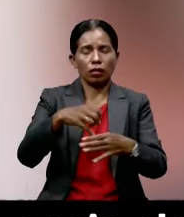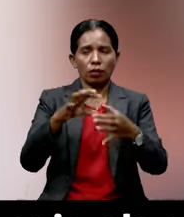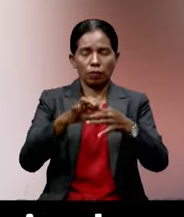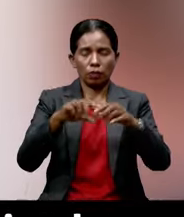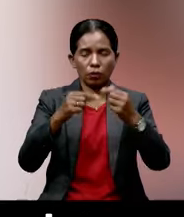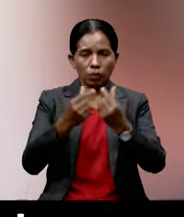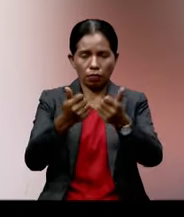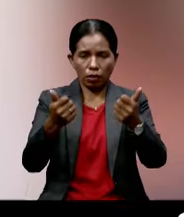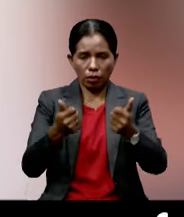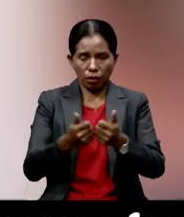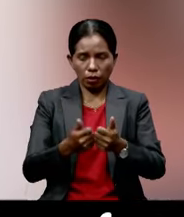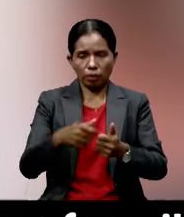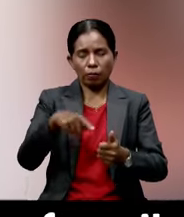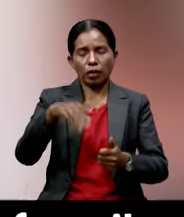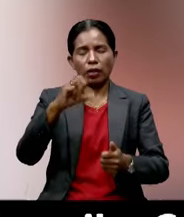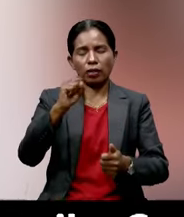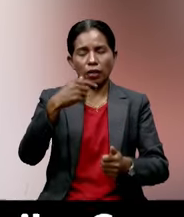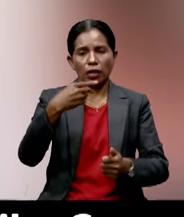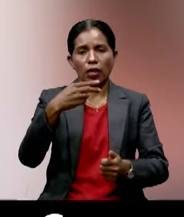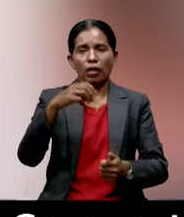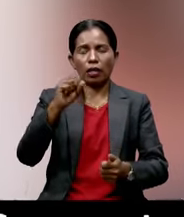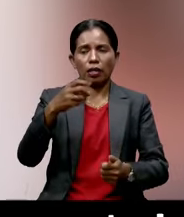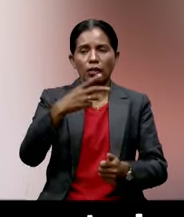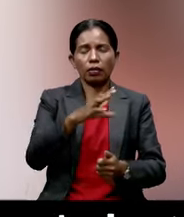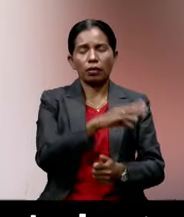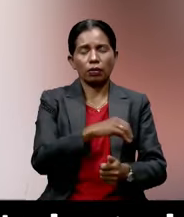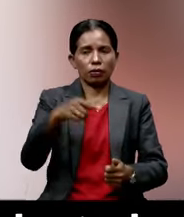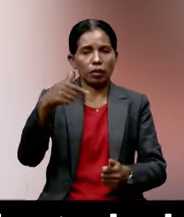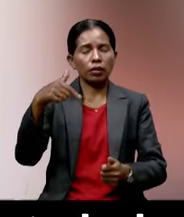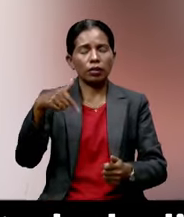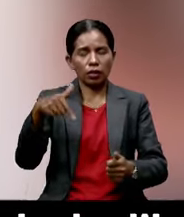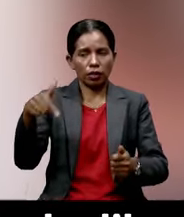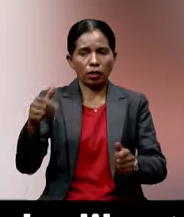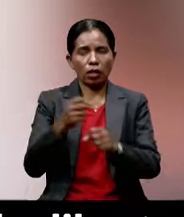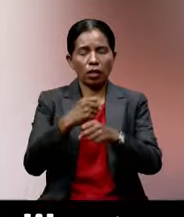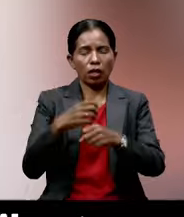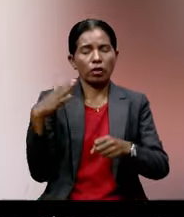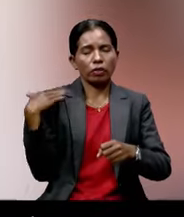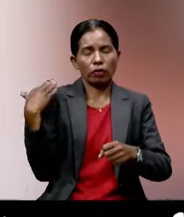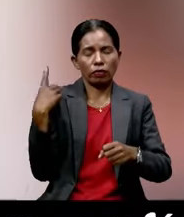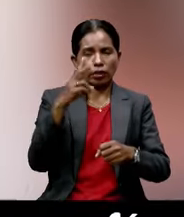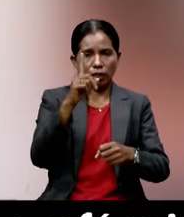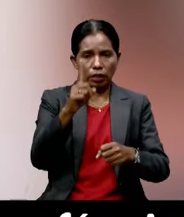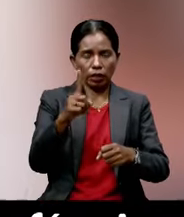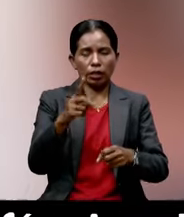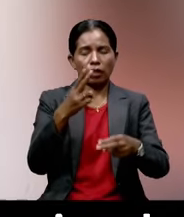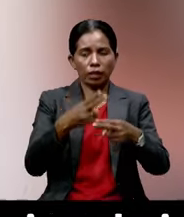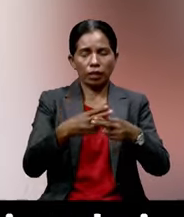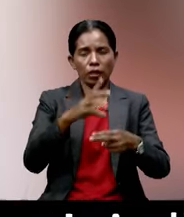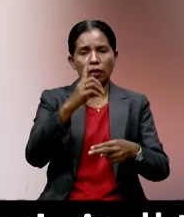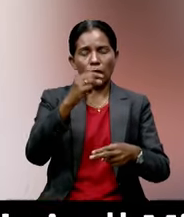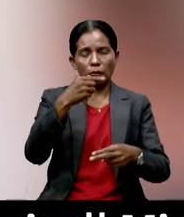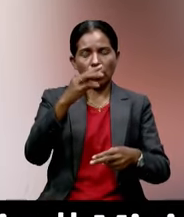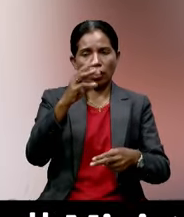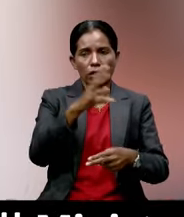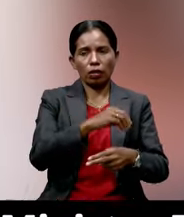grupo arte marciais PCT no arte ritual 77, nebem resulta jovem mane Ida Naran, Domingos do Rego,